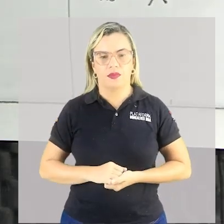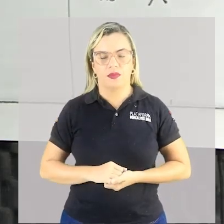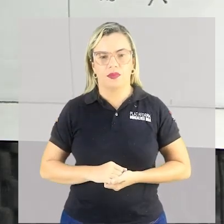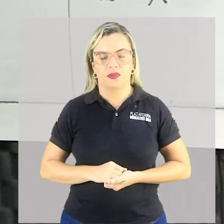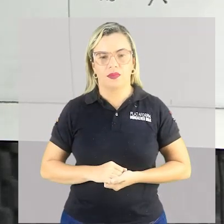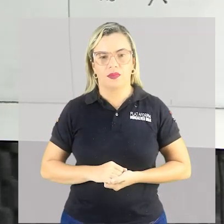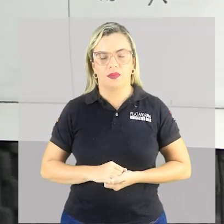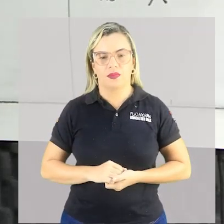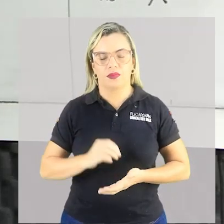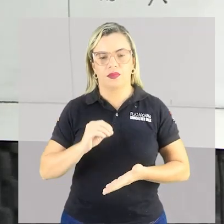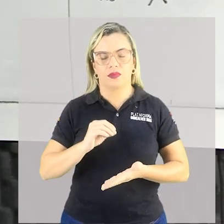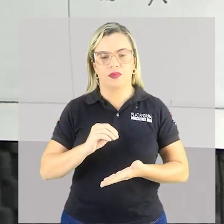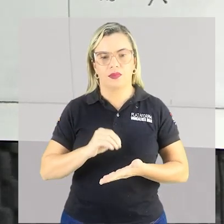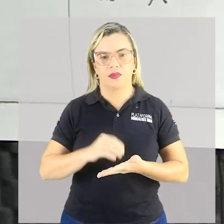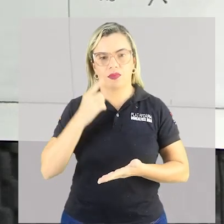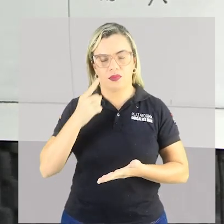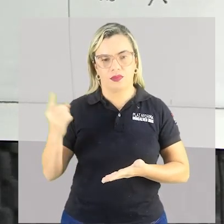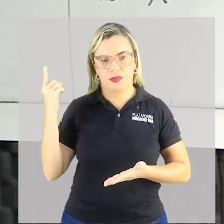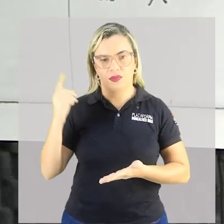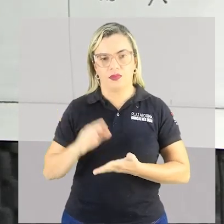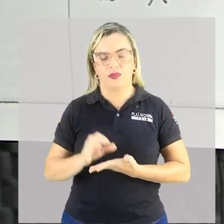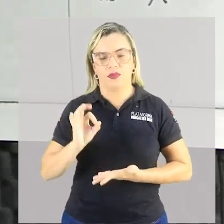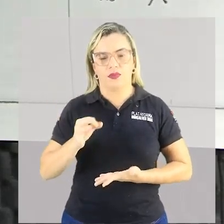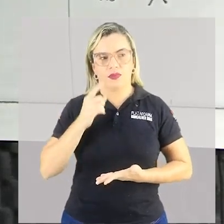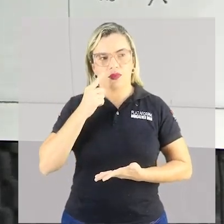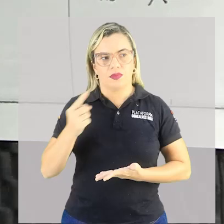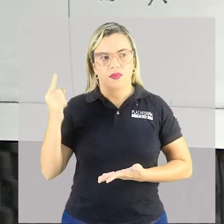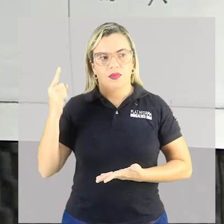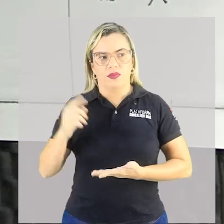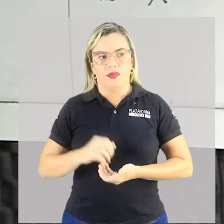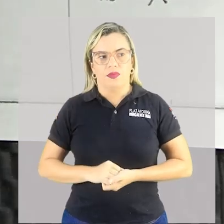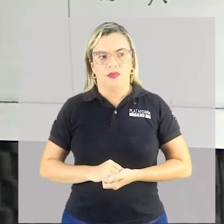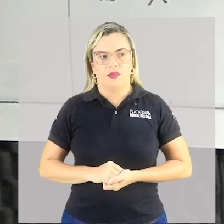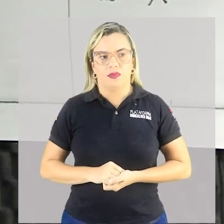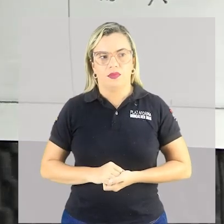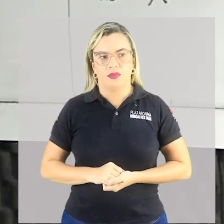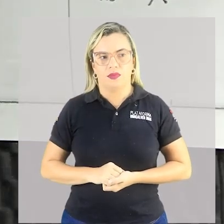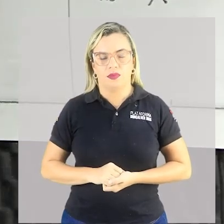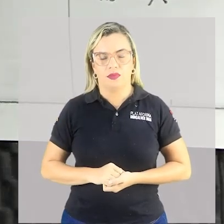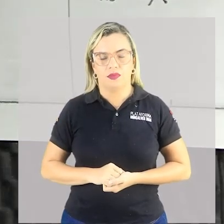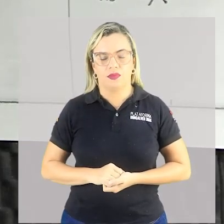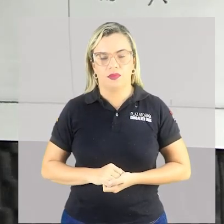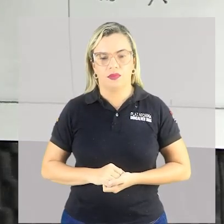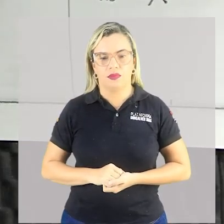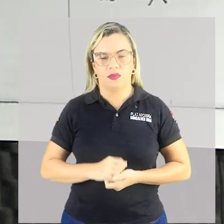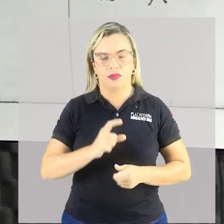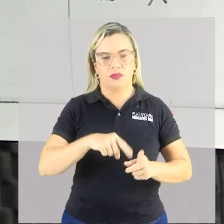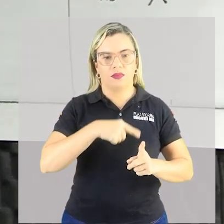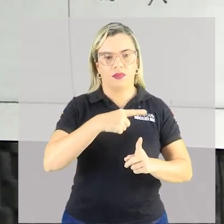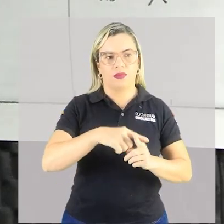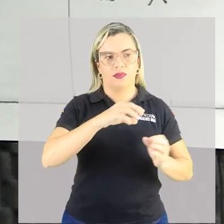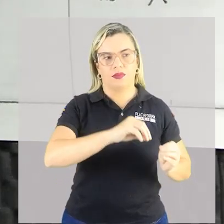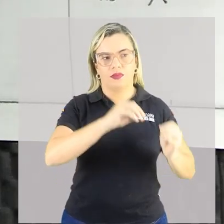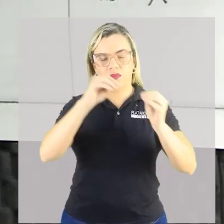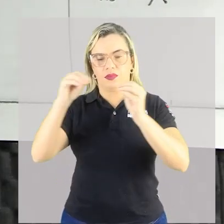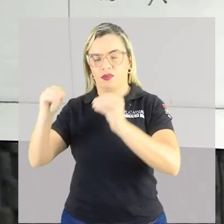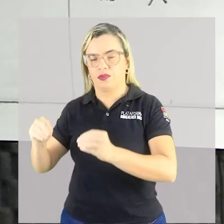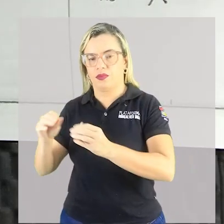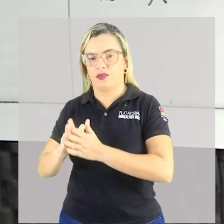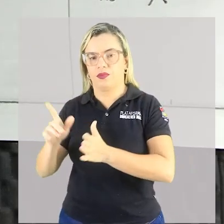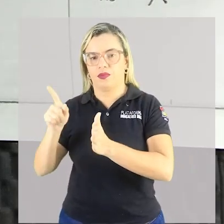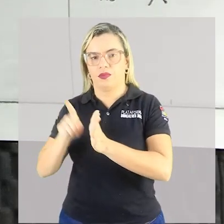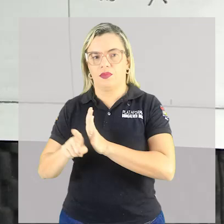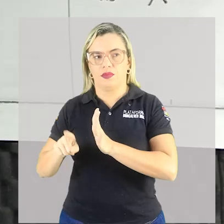zerinho. Esse 900 está positivo, passa para lá o quê? Negativo, menos 900. Então, eu já